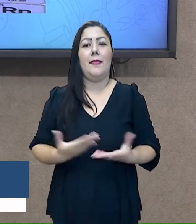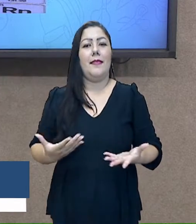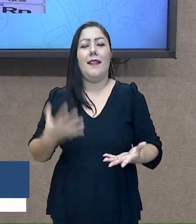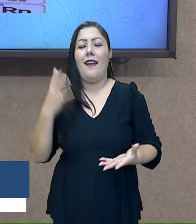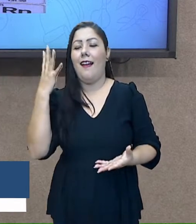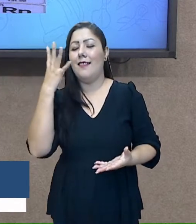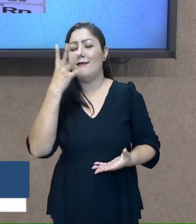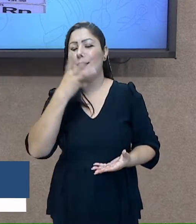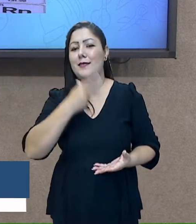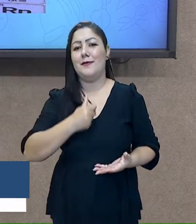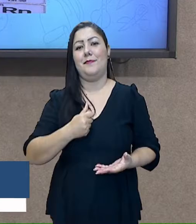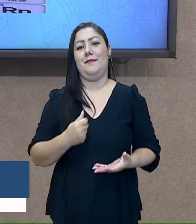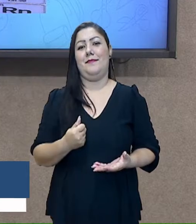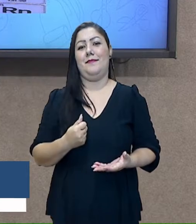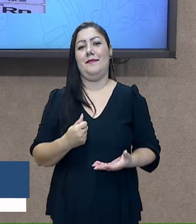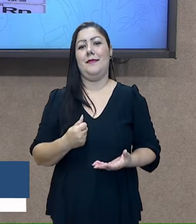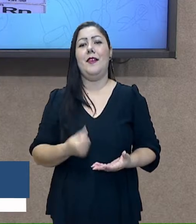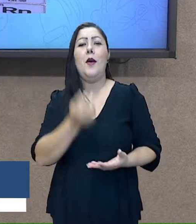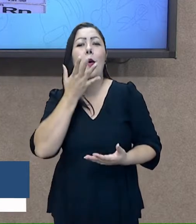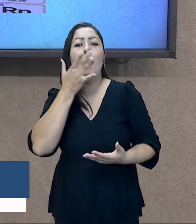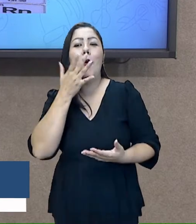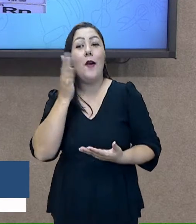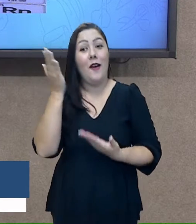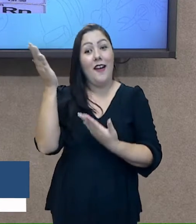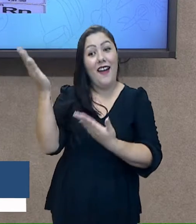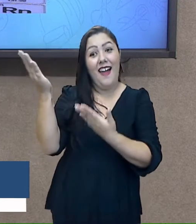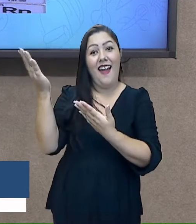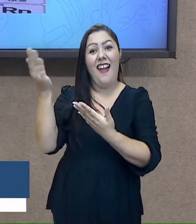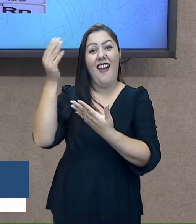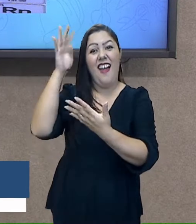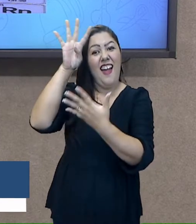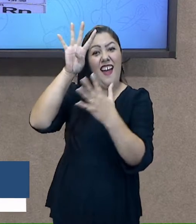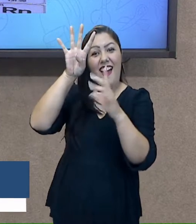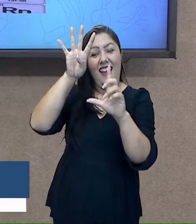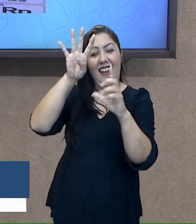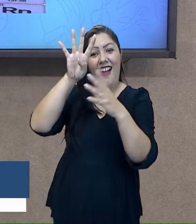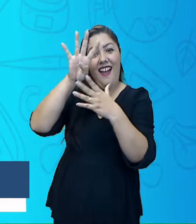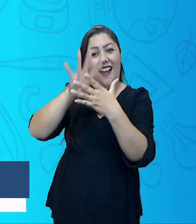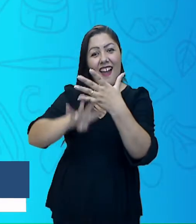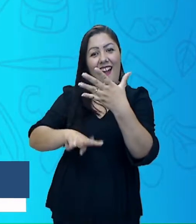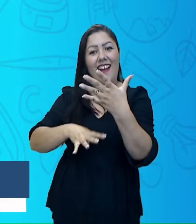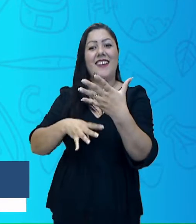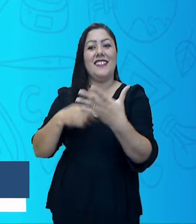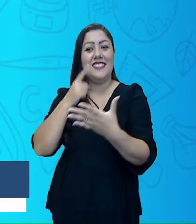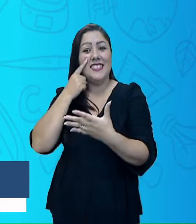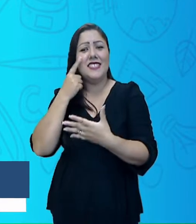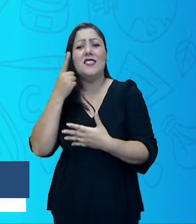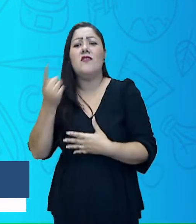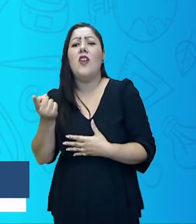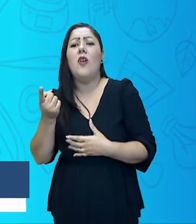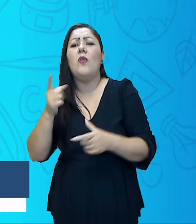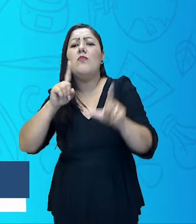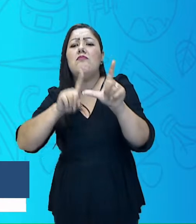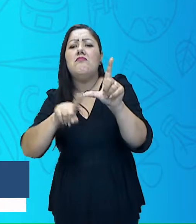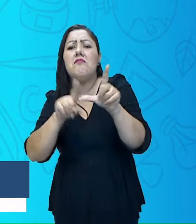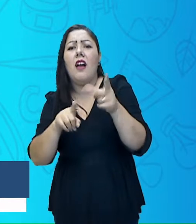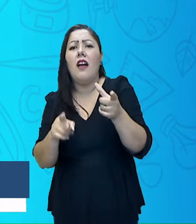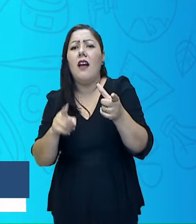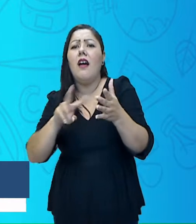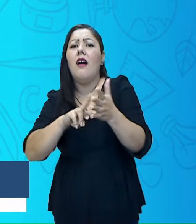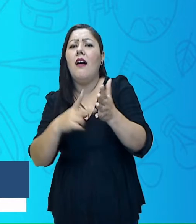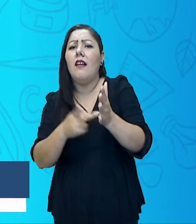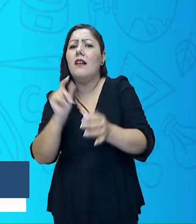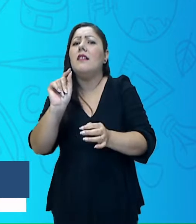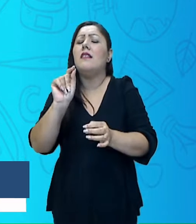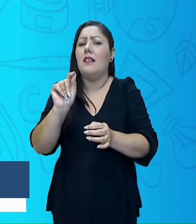lindo! Olha quanto colorido aí na sua tela. E essas letras? O que isso significa? Já